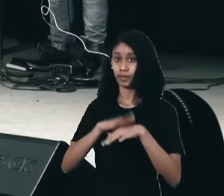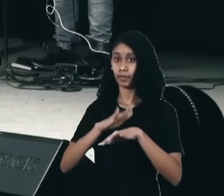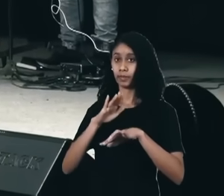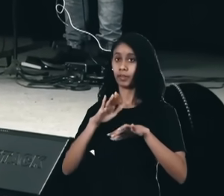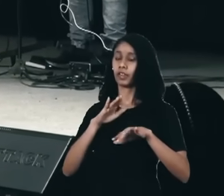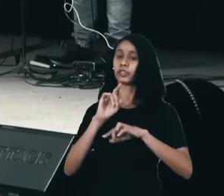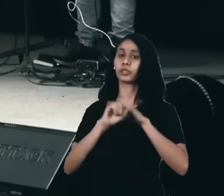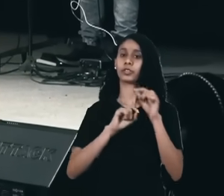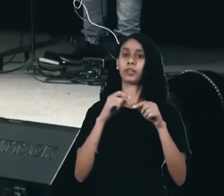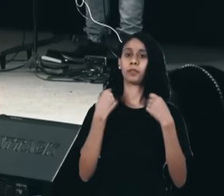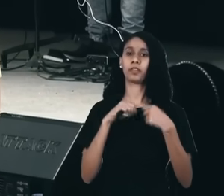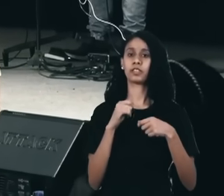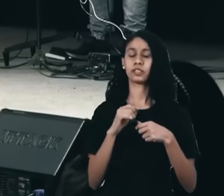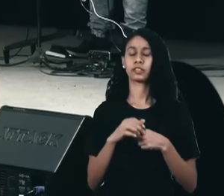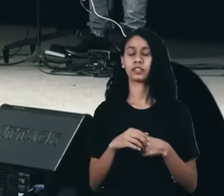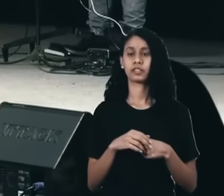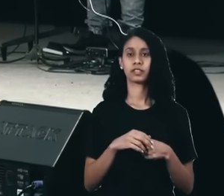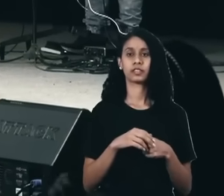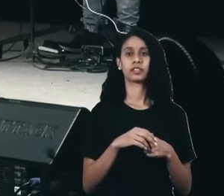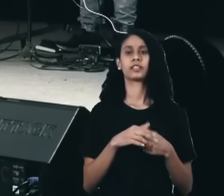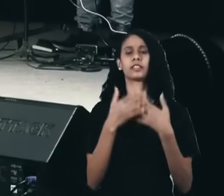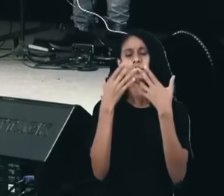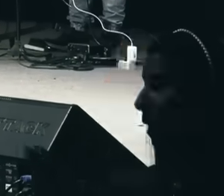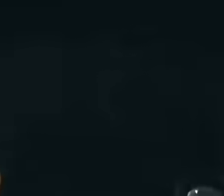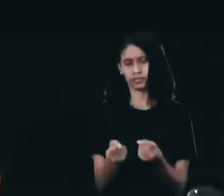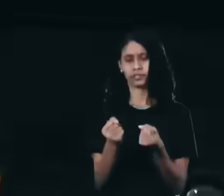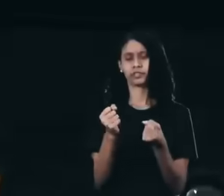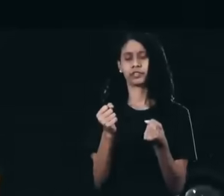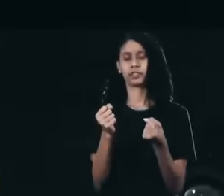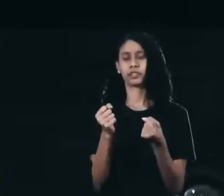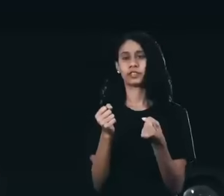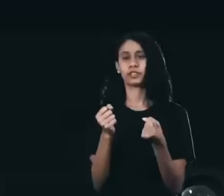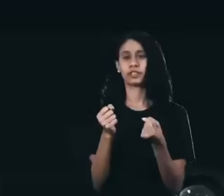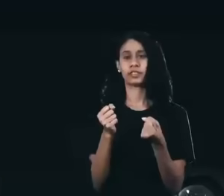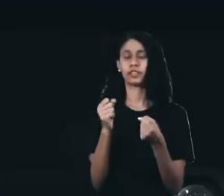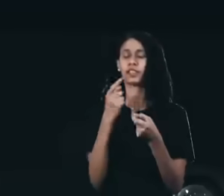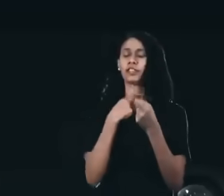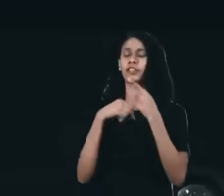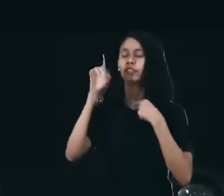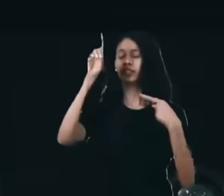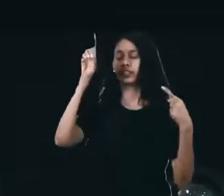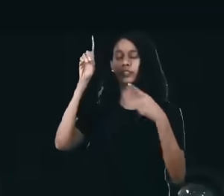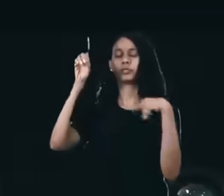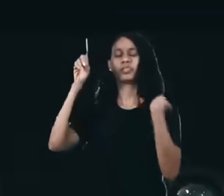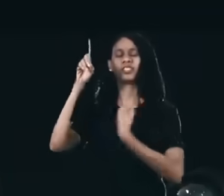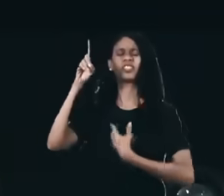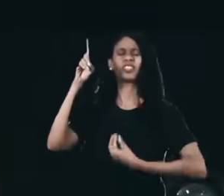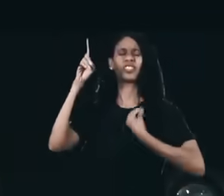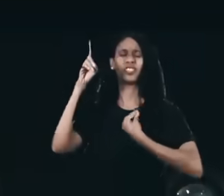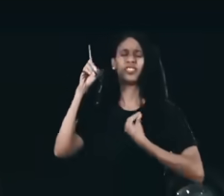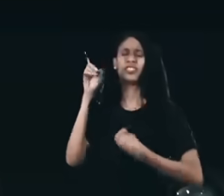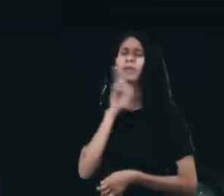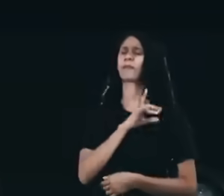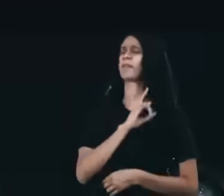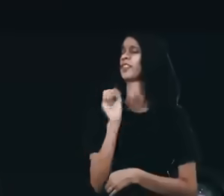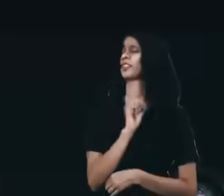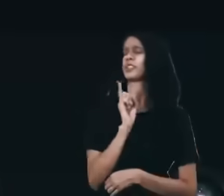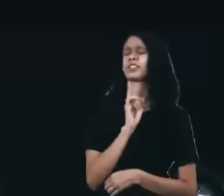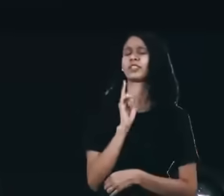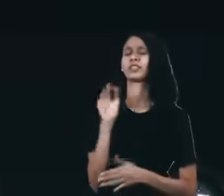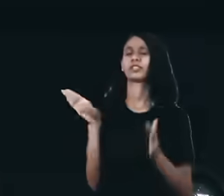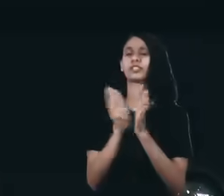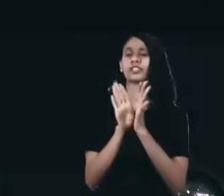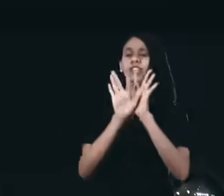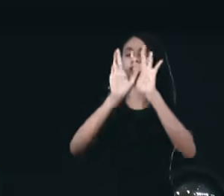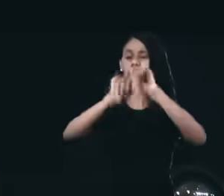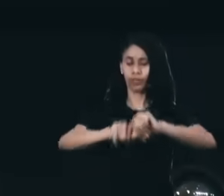isso, a gente precisa abraçar o chamado e o desígnio de Deus para a gente, sem medo, e ir até o